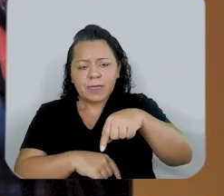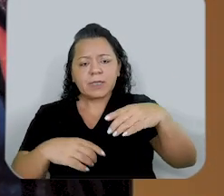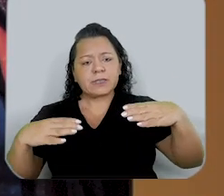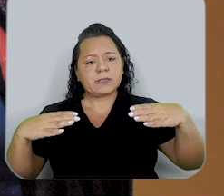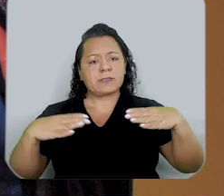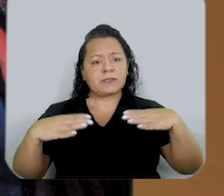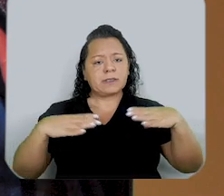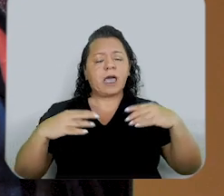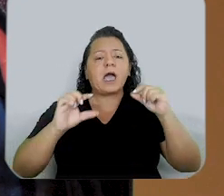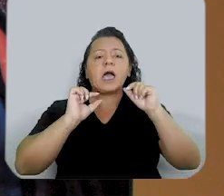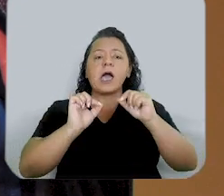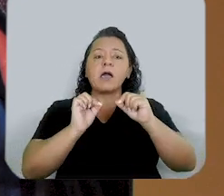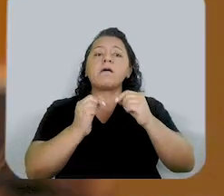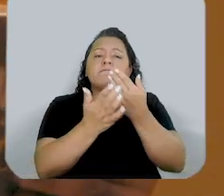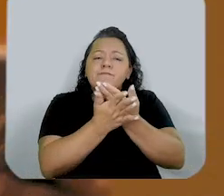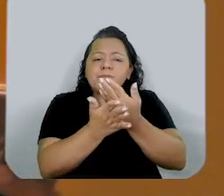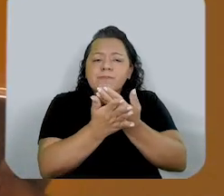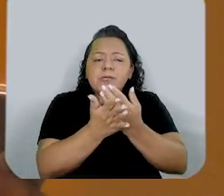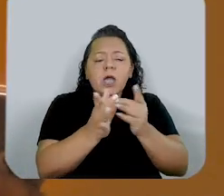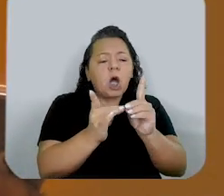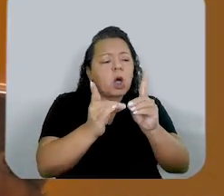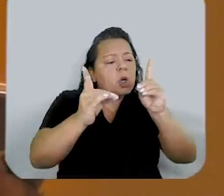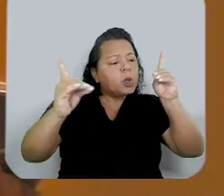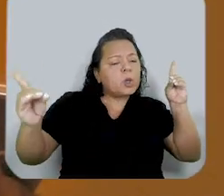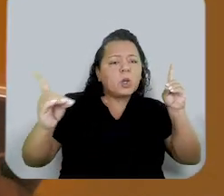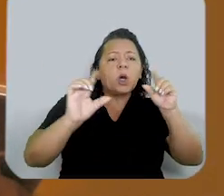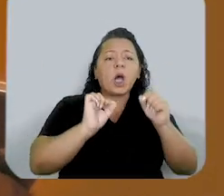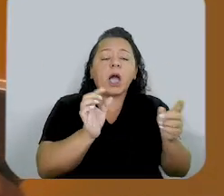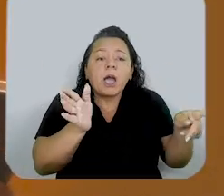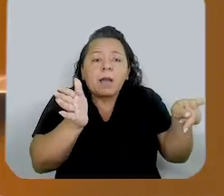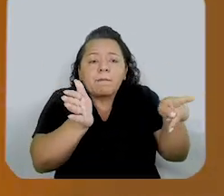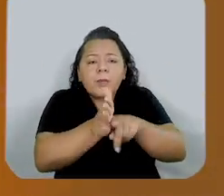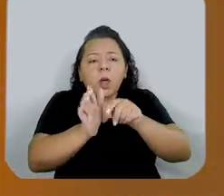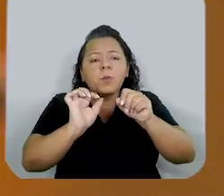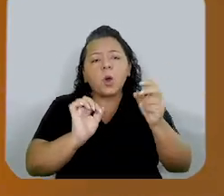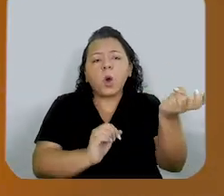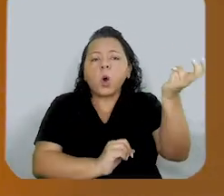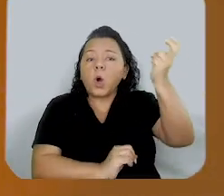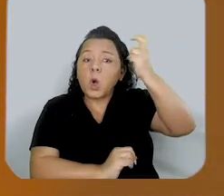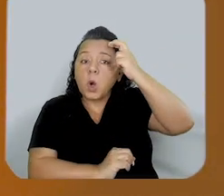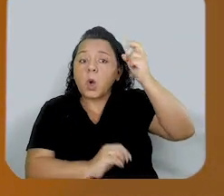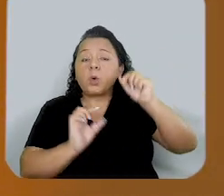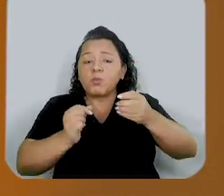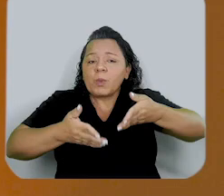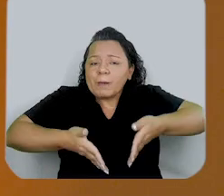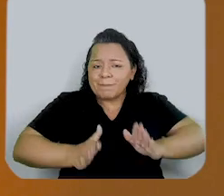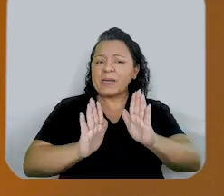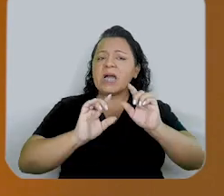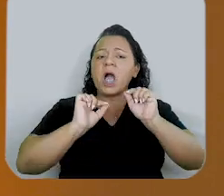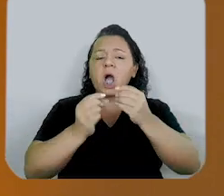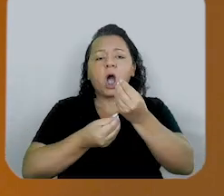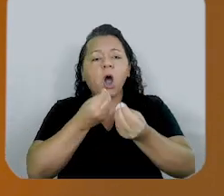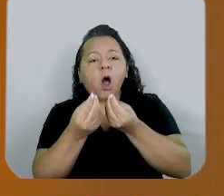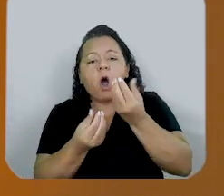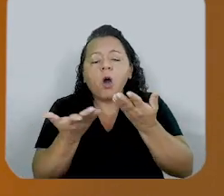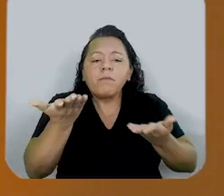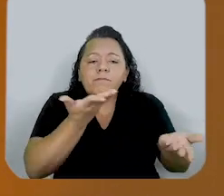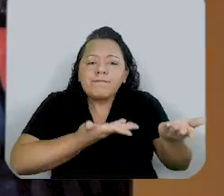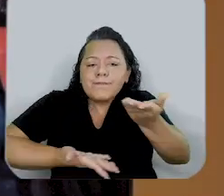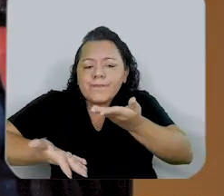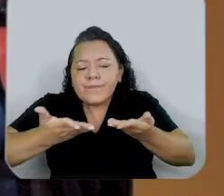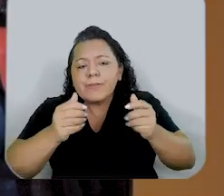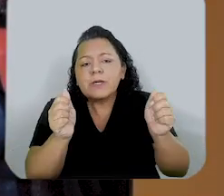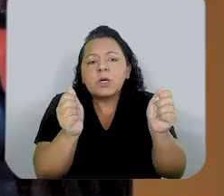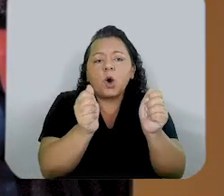de certo modo, se distanciando da sua cultura de origem? E que maneira você se manteve muito próximo da